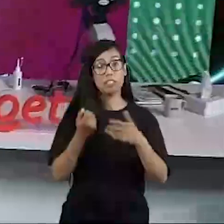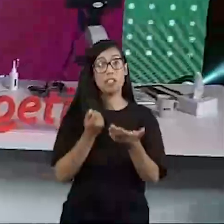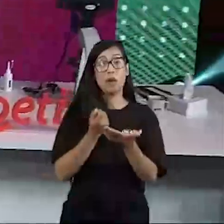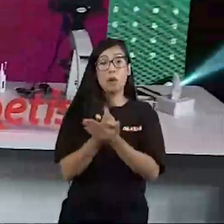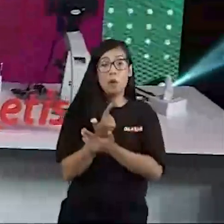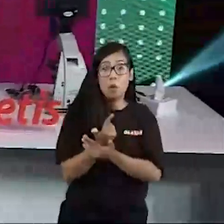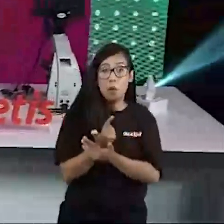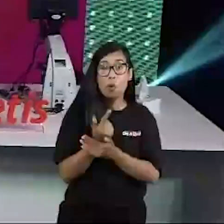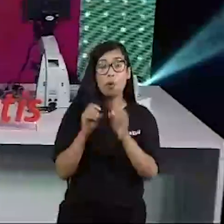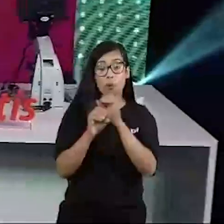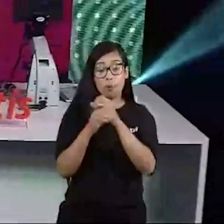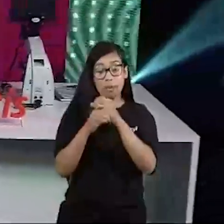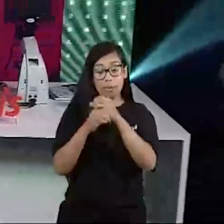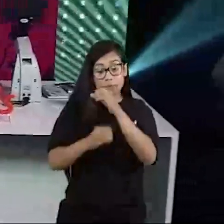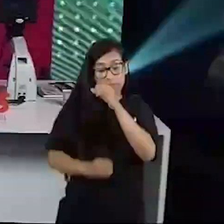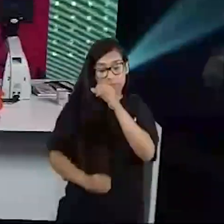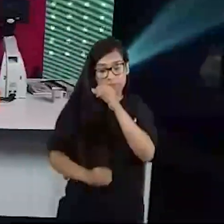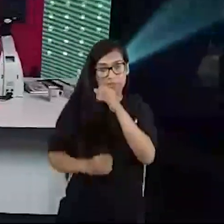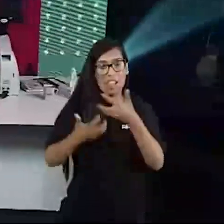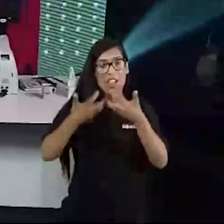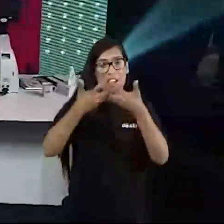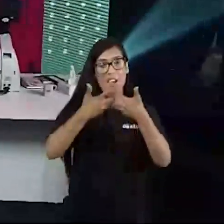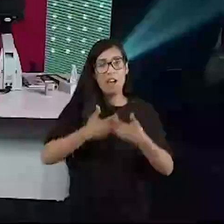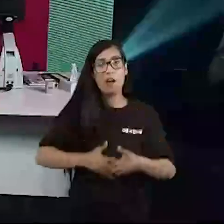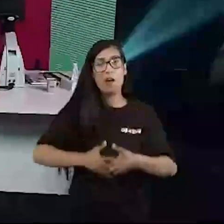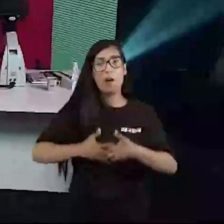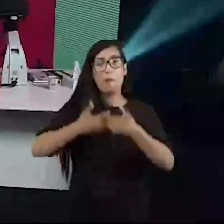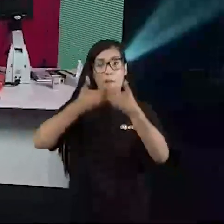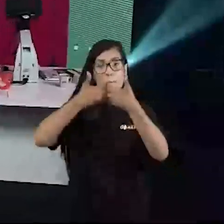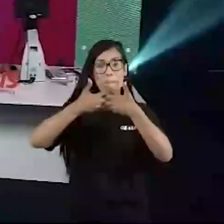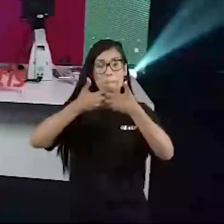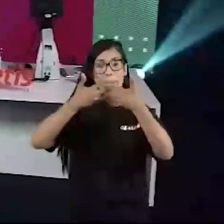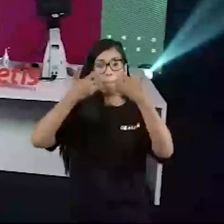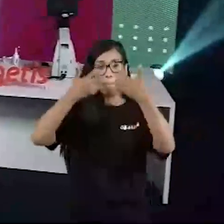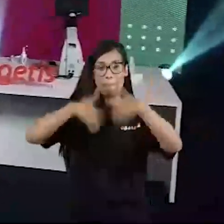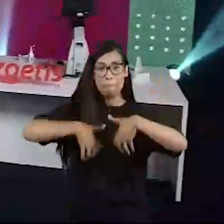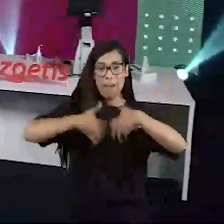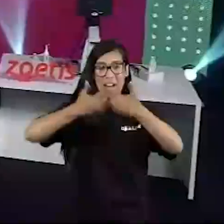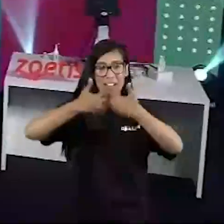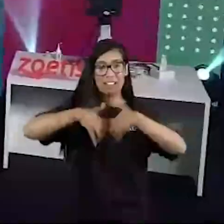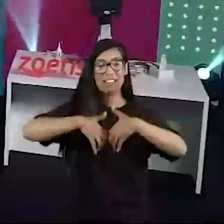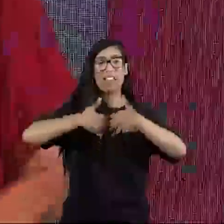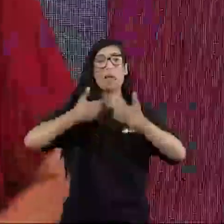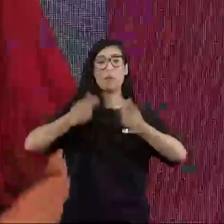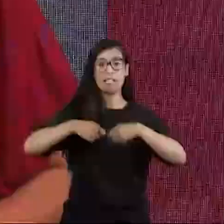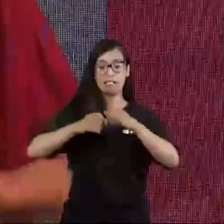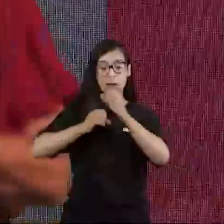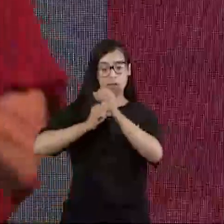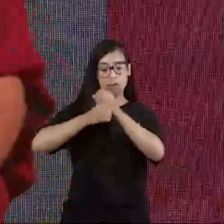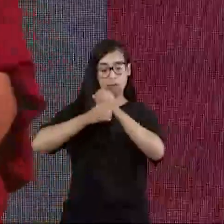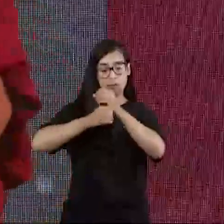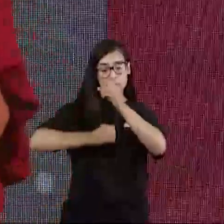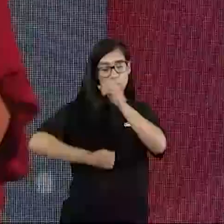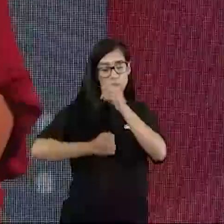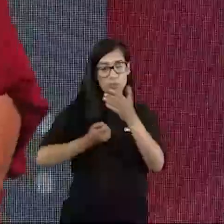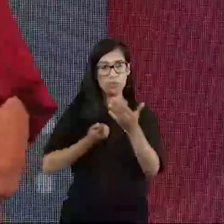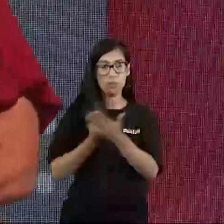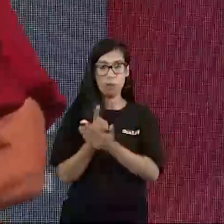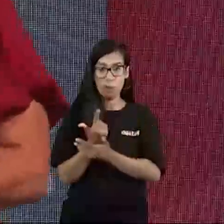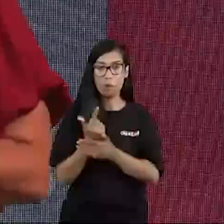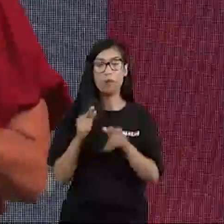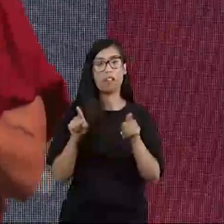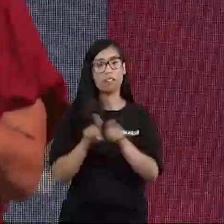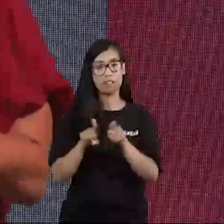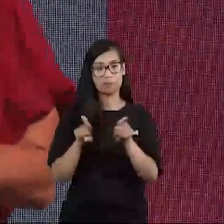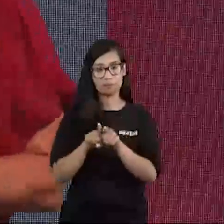rentável, gente, não tem justificativa. Eu não vou me conformar. Como você vai enviar a lâmina? Você pode enviar seca, você pode enviar já